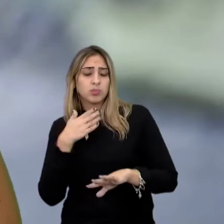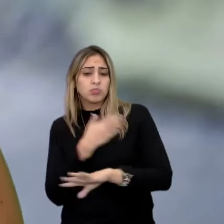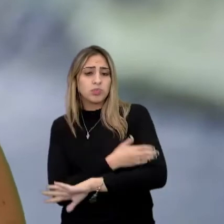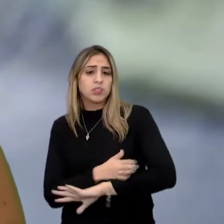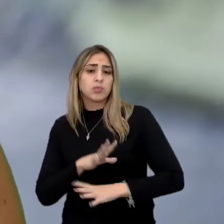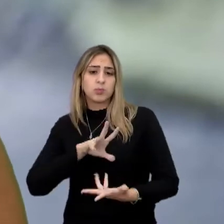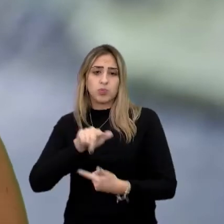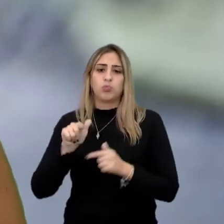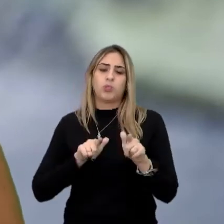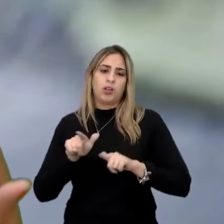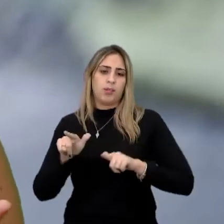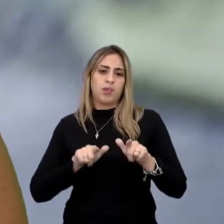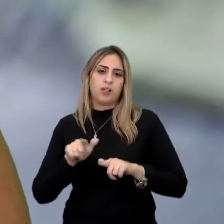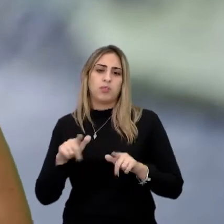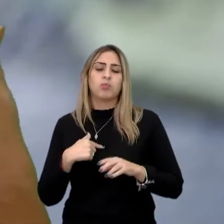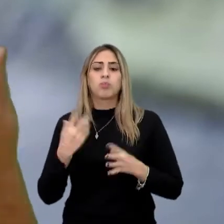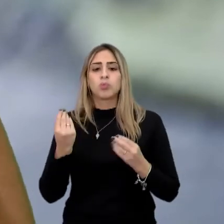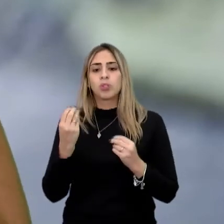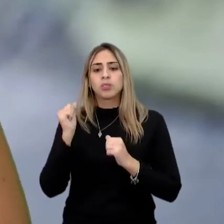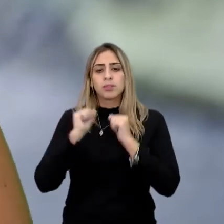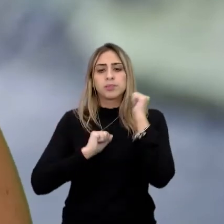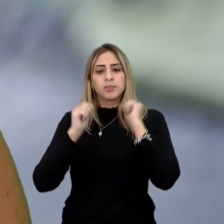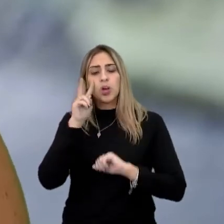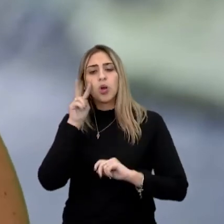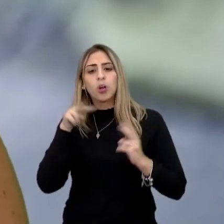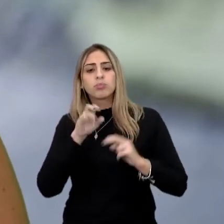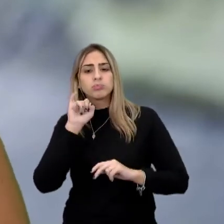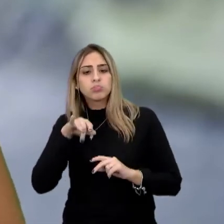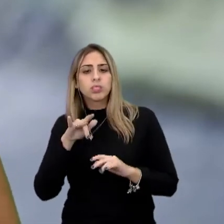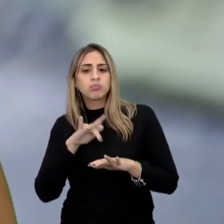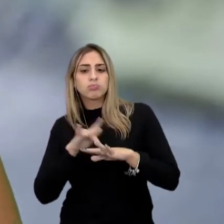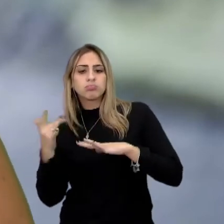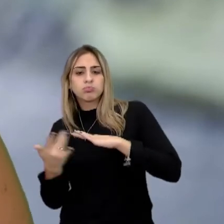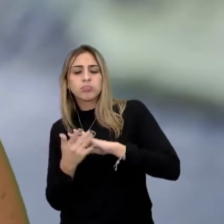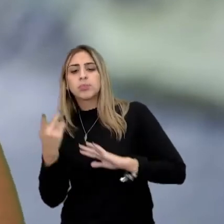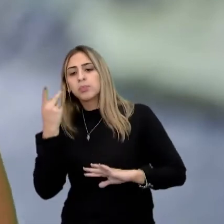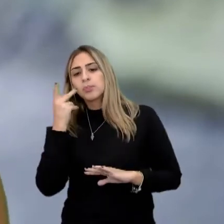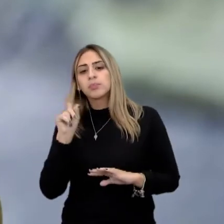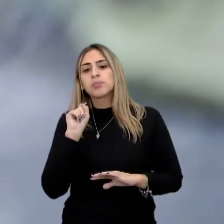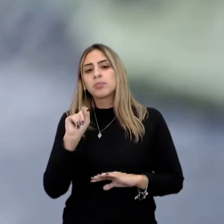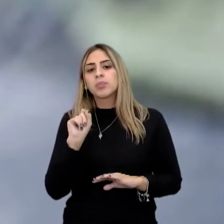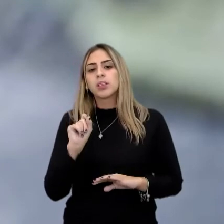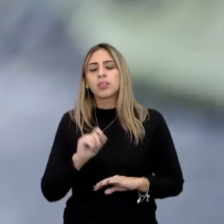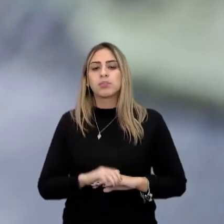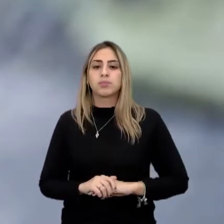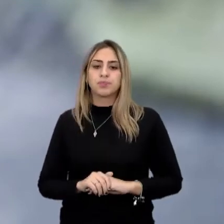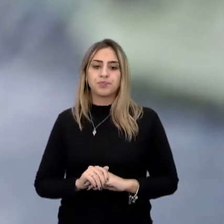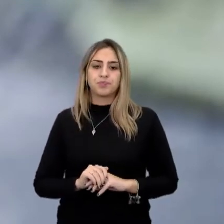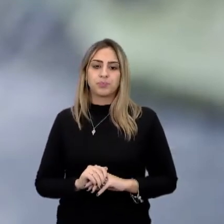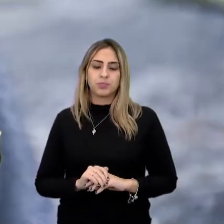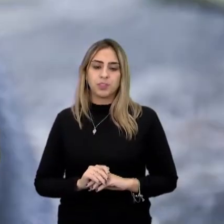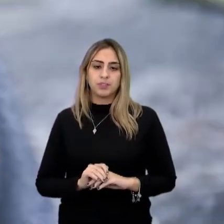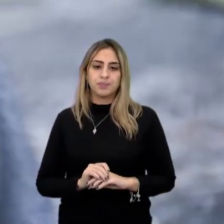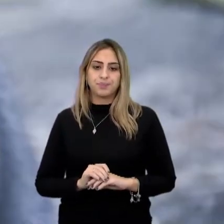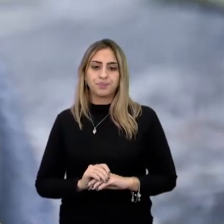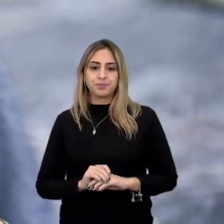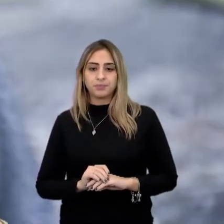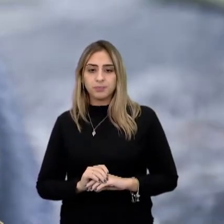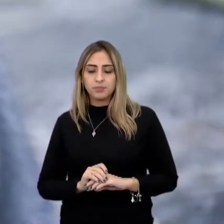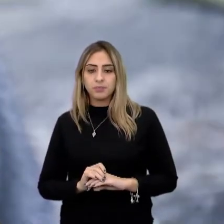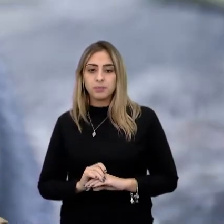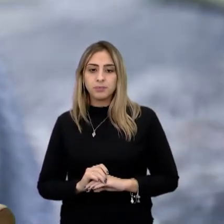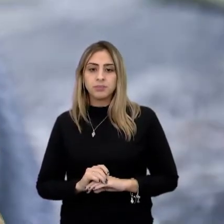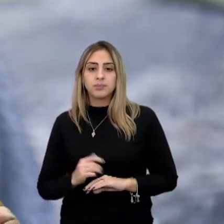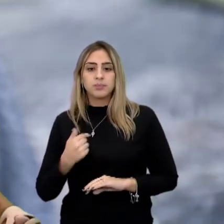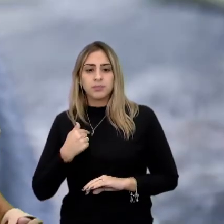mundo do trabalho. E muitas empresas olham sim a rede social para ver quem elas estão contratando. Eu arriscaria